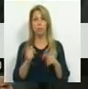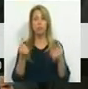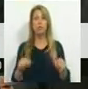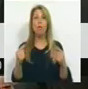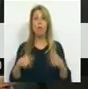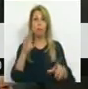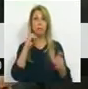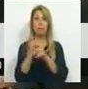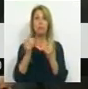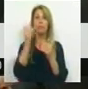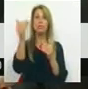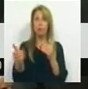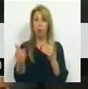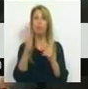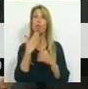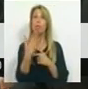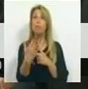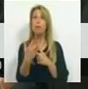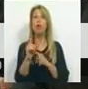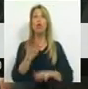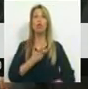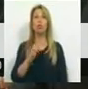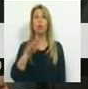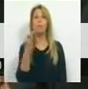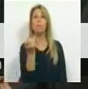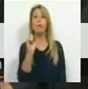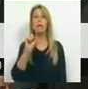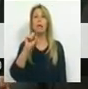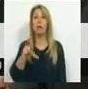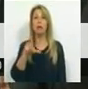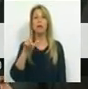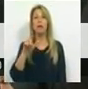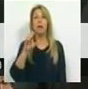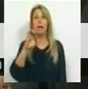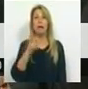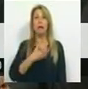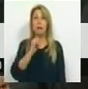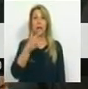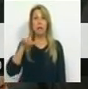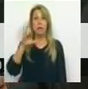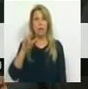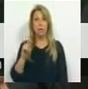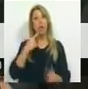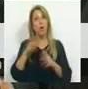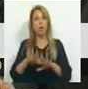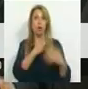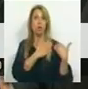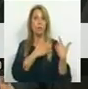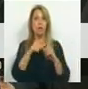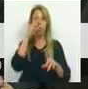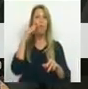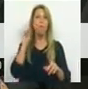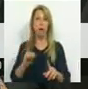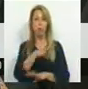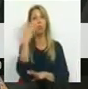houve uma auditoria externa solicitada então pelo Dr. Miguel Cadilho, quando era responsável por esse banco. Na